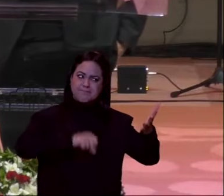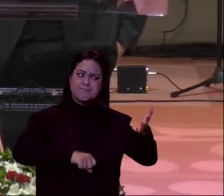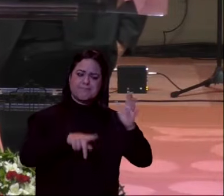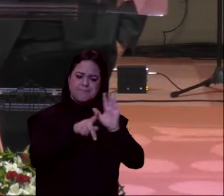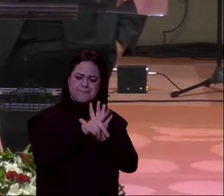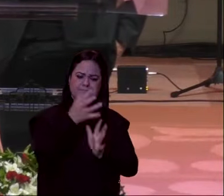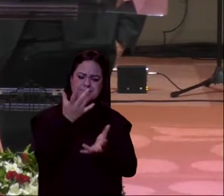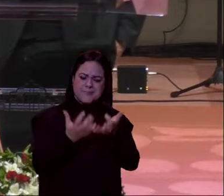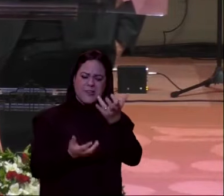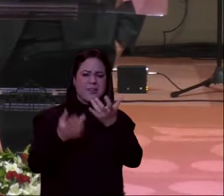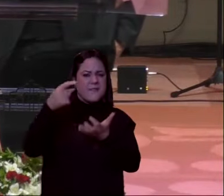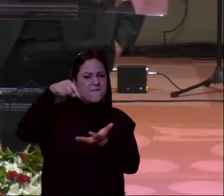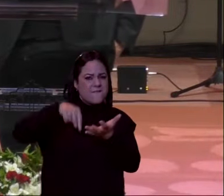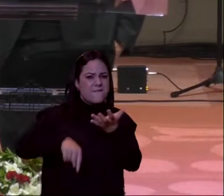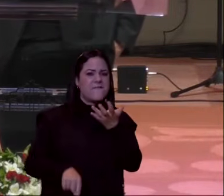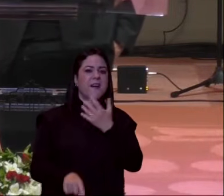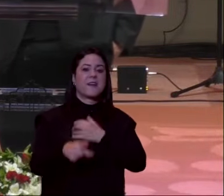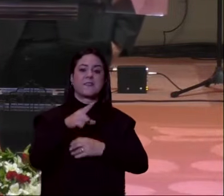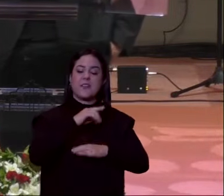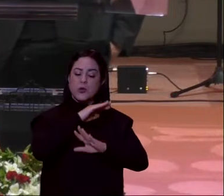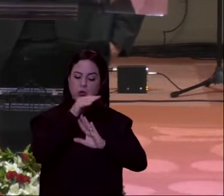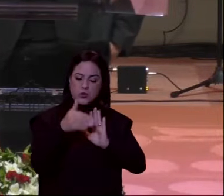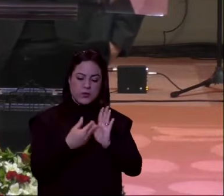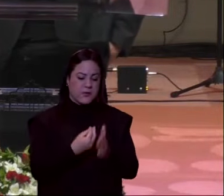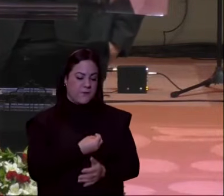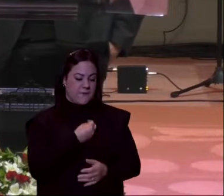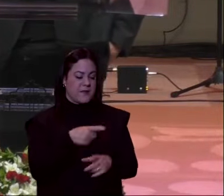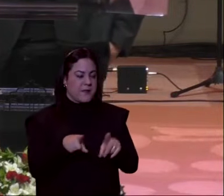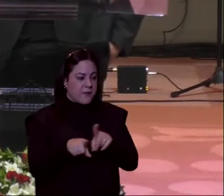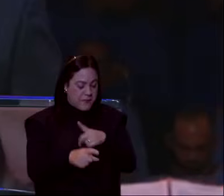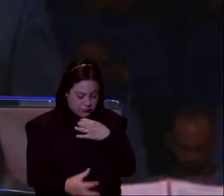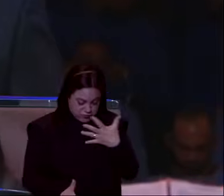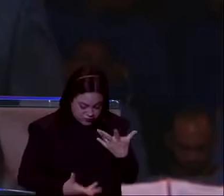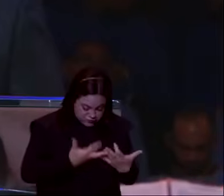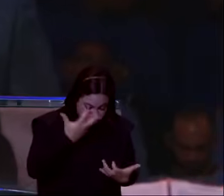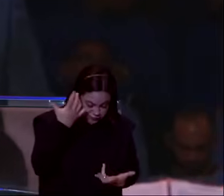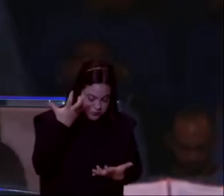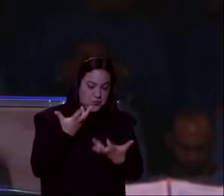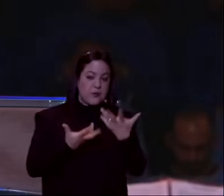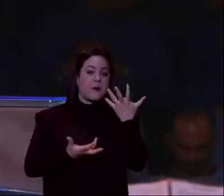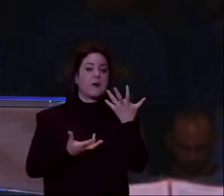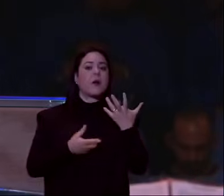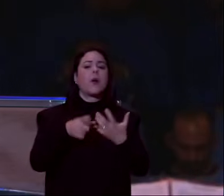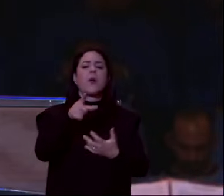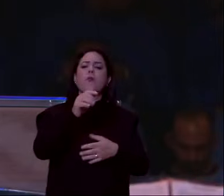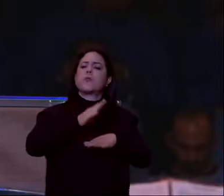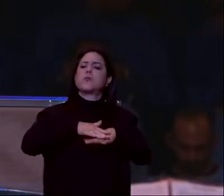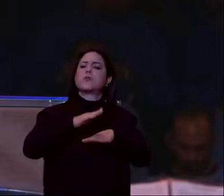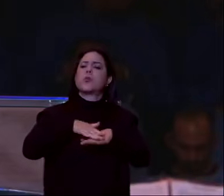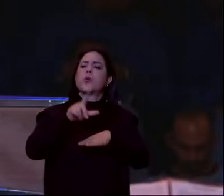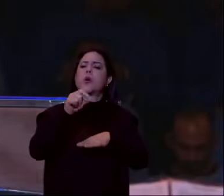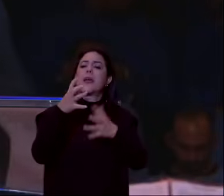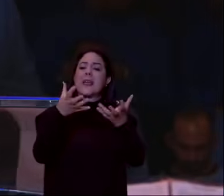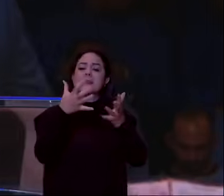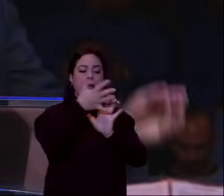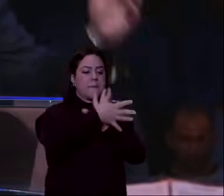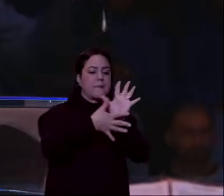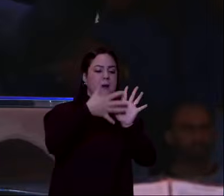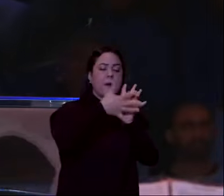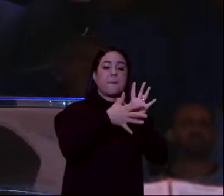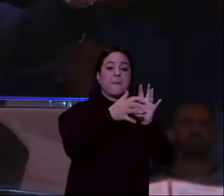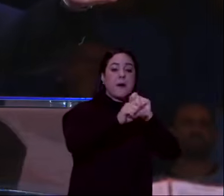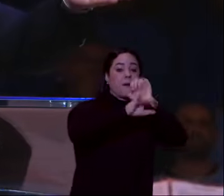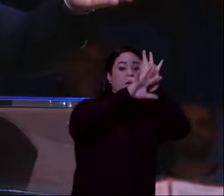próprio inferno, ela põe toda a nossa vida em chamas. Então você tem que escolher: você quer que a sua boca seja